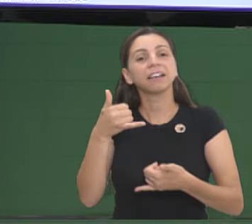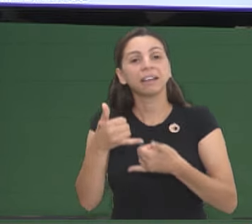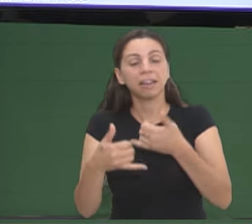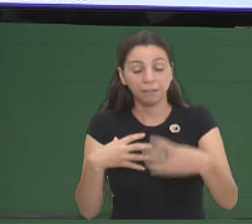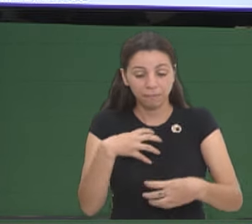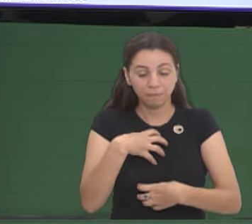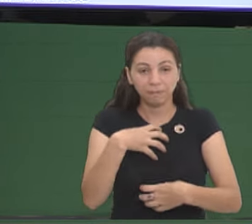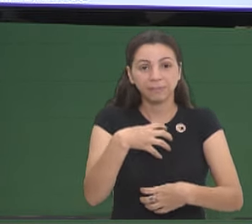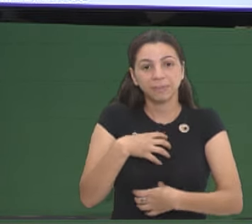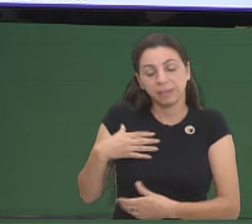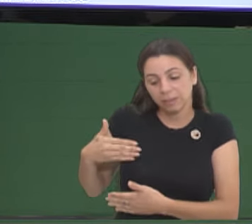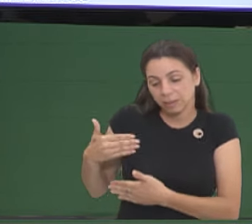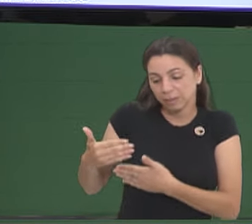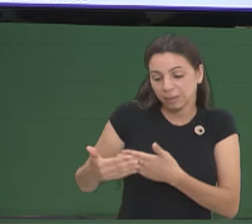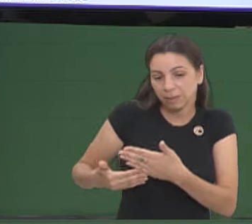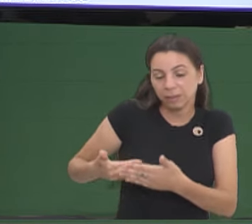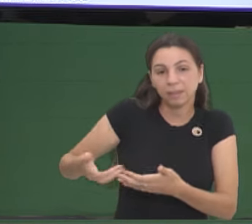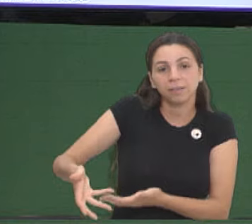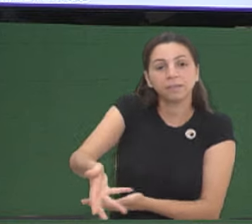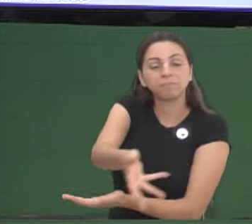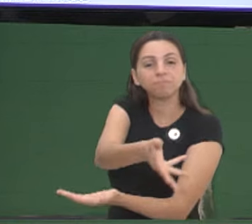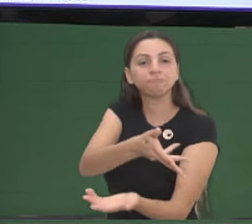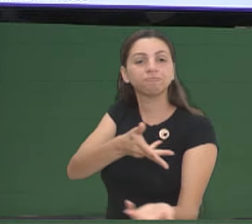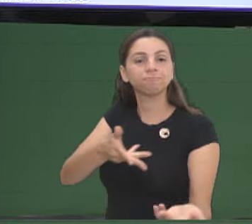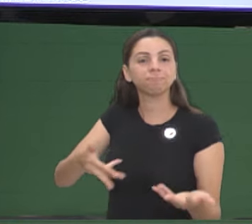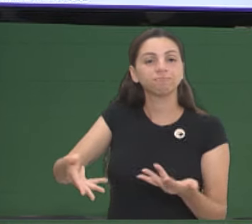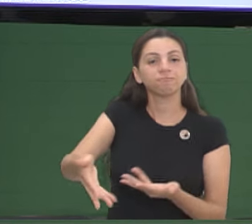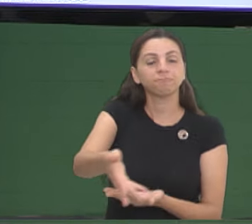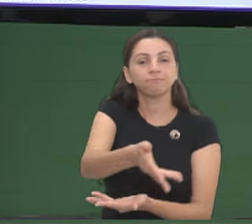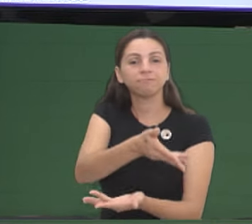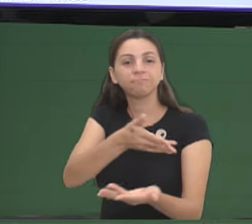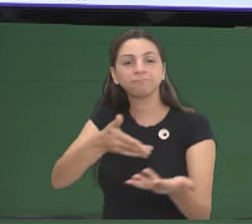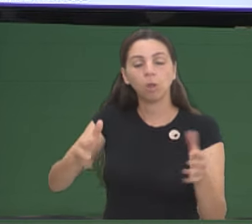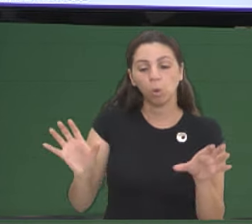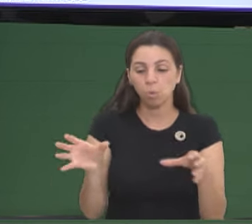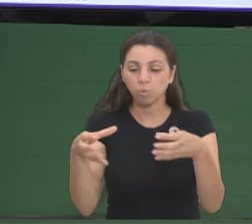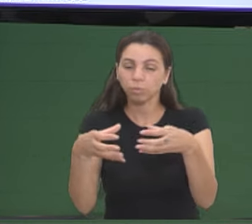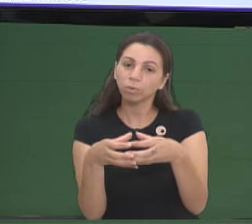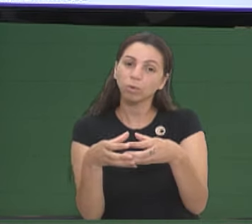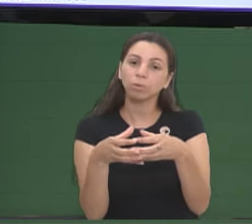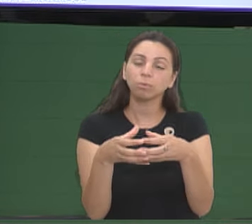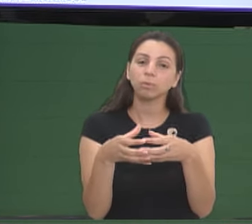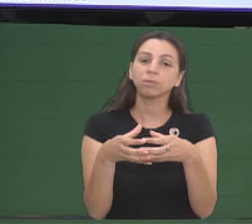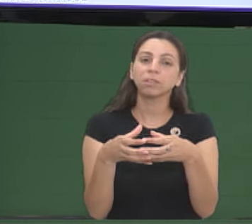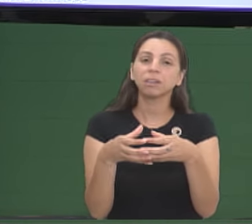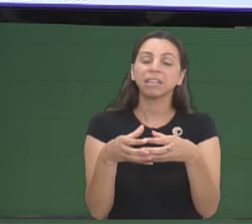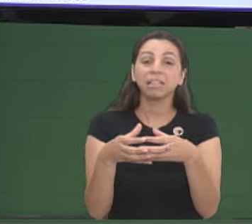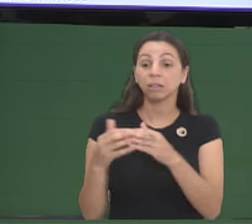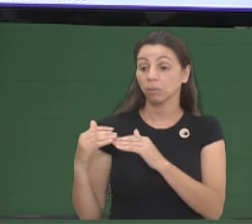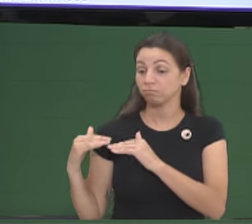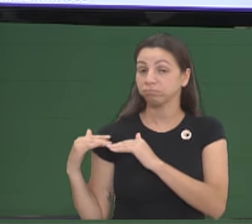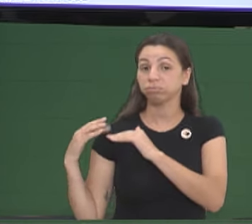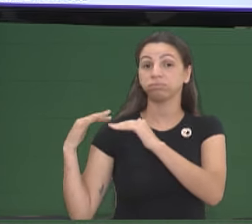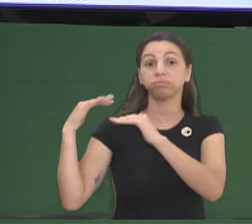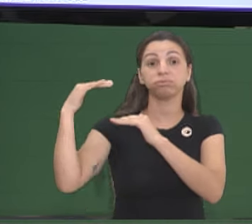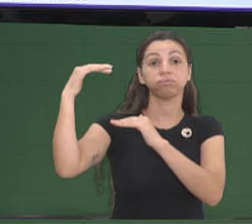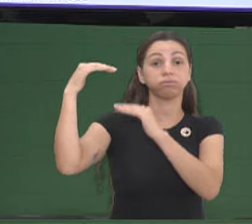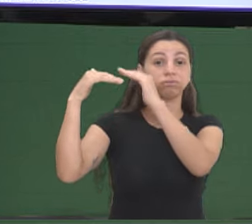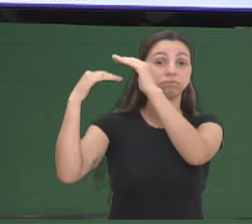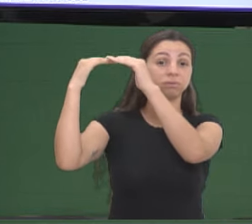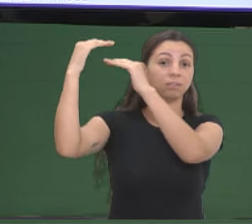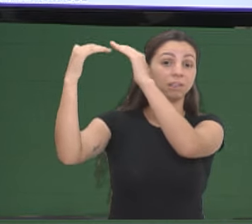desenvolver melhor as nossas relações interpessoais com os outros, com o grupo, e isso nos faz crescer, né? Contribui